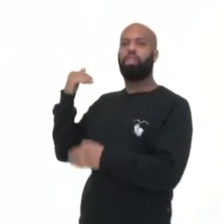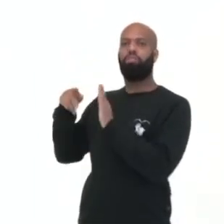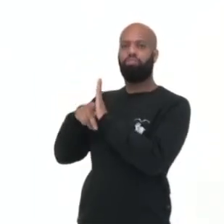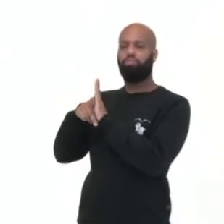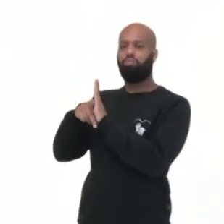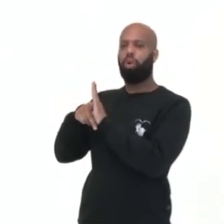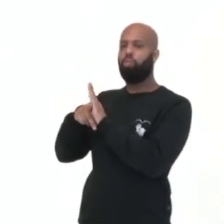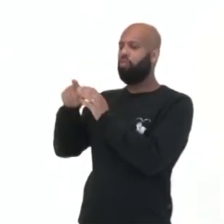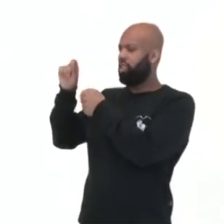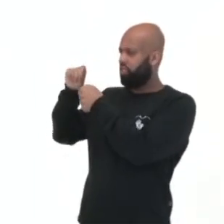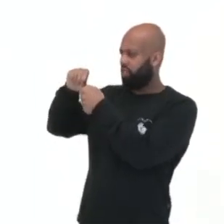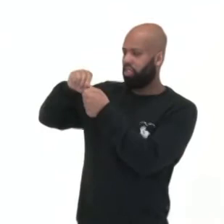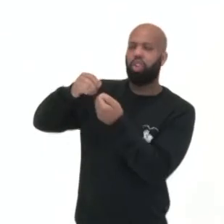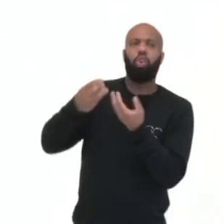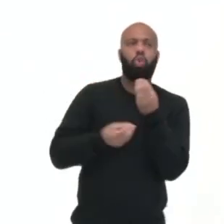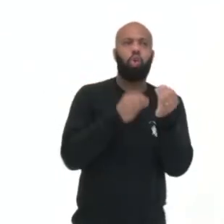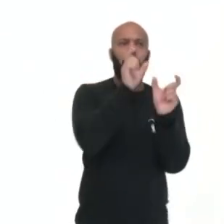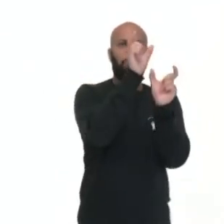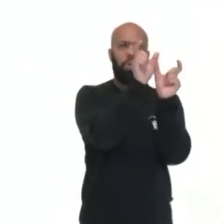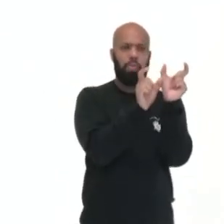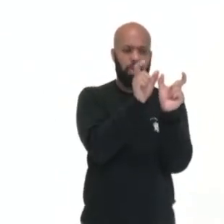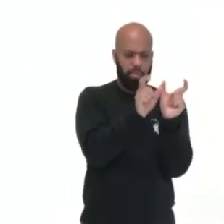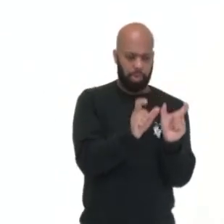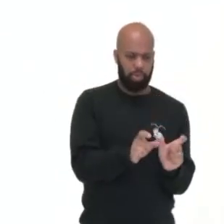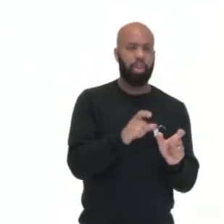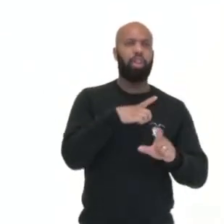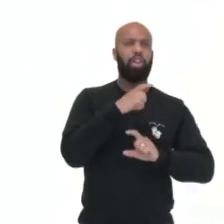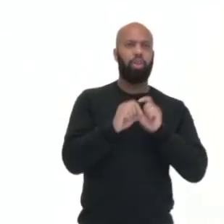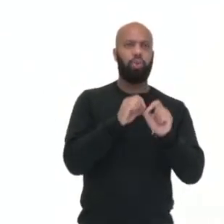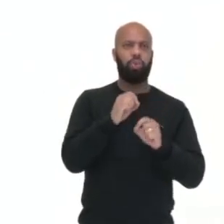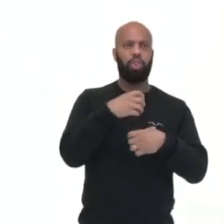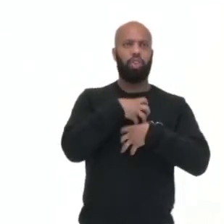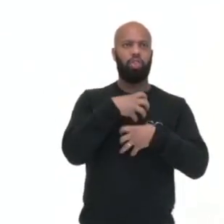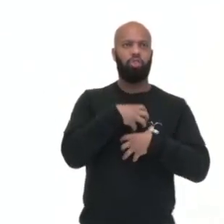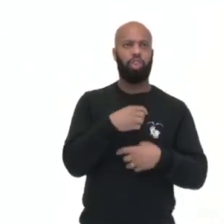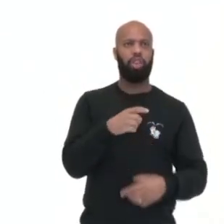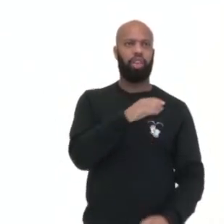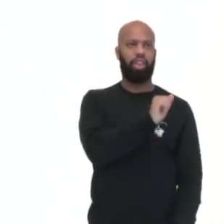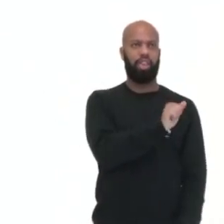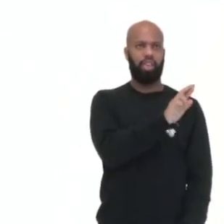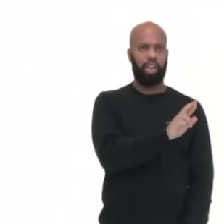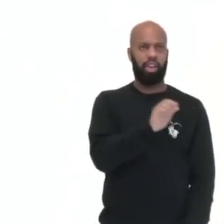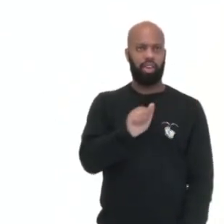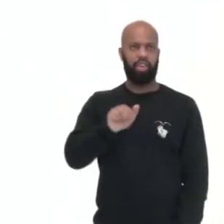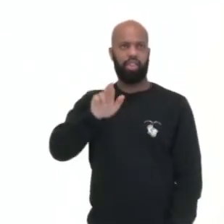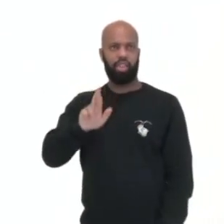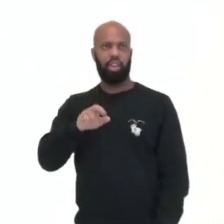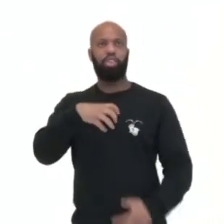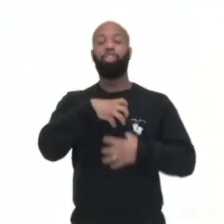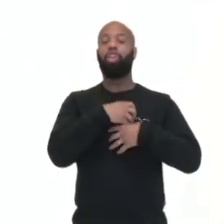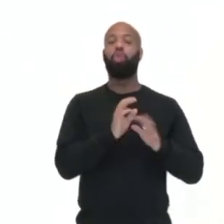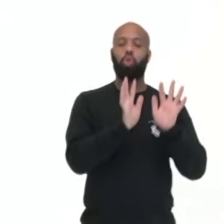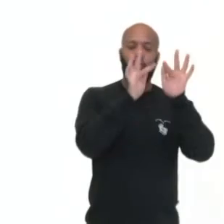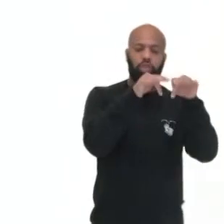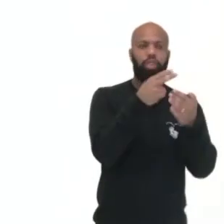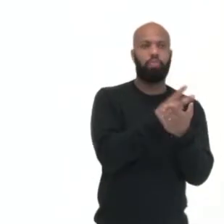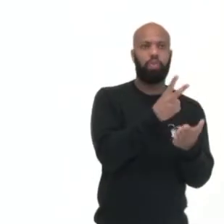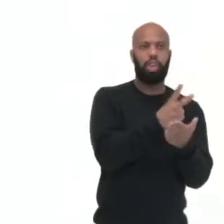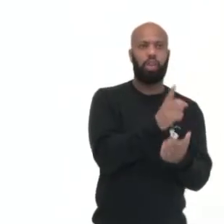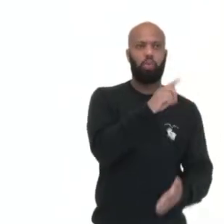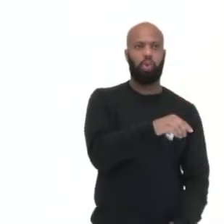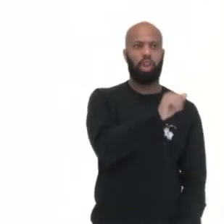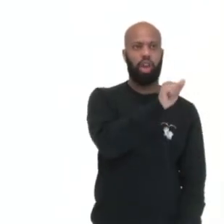bem, como que a gente vai conjugar? O verbo estar e o verbo caminhar. Conjugação ar, ambos. Estava,